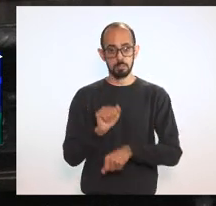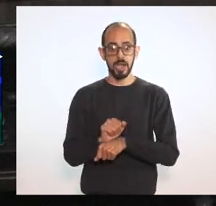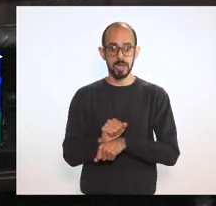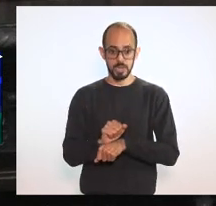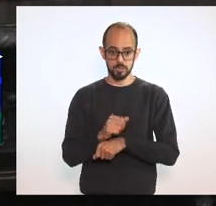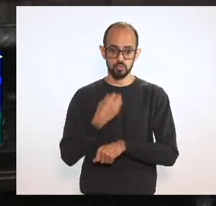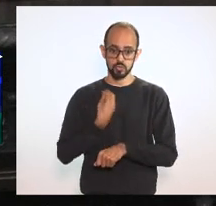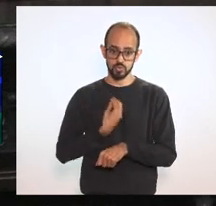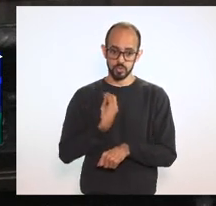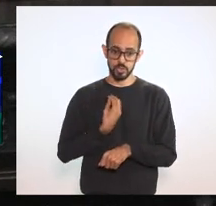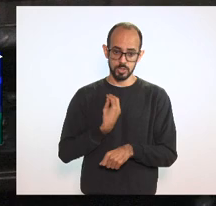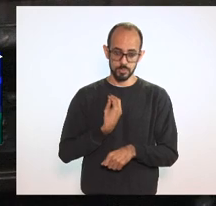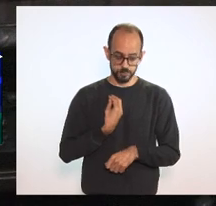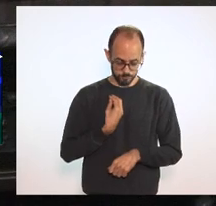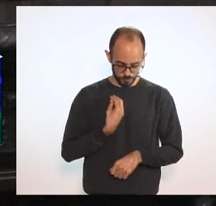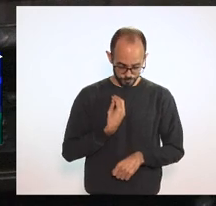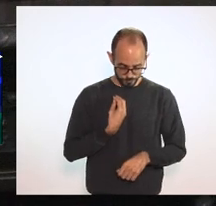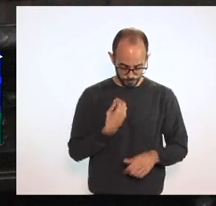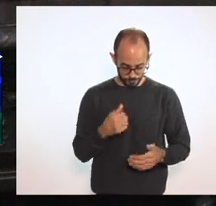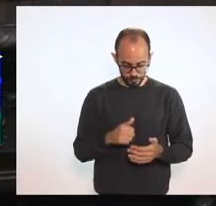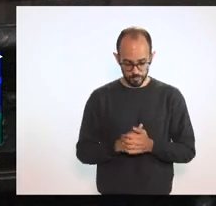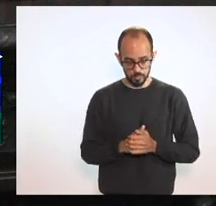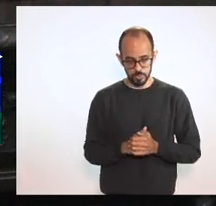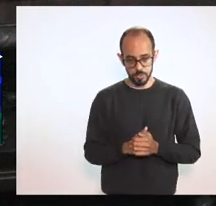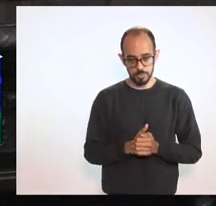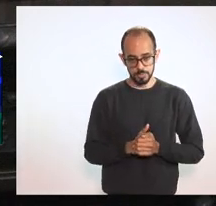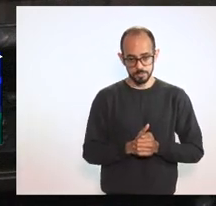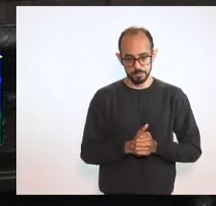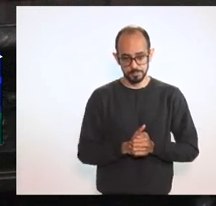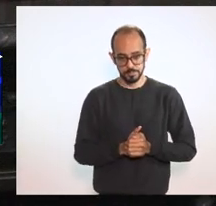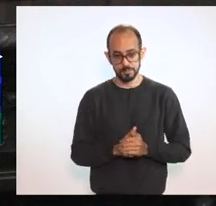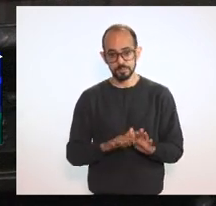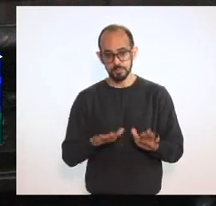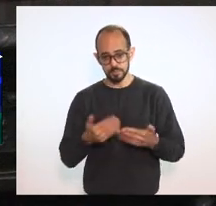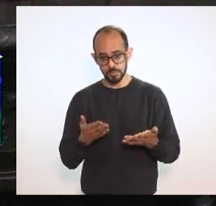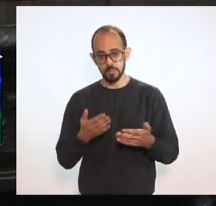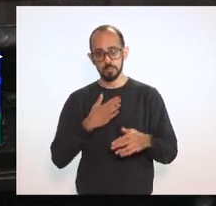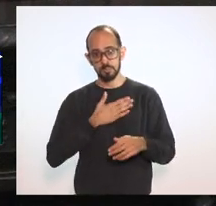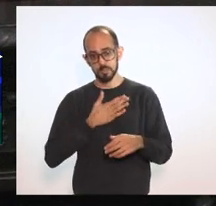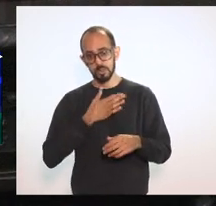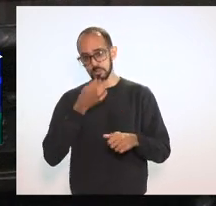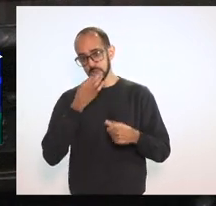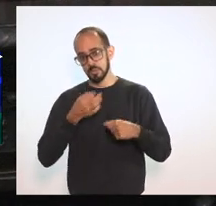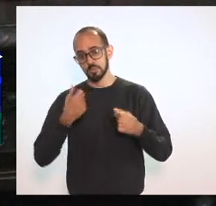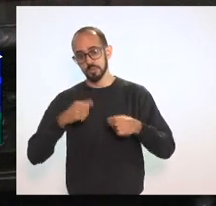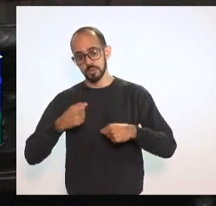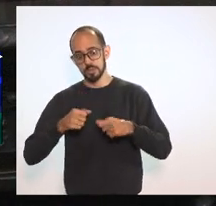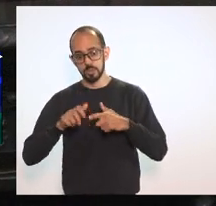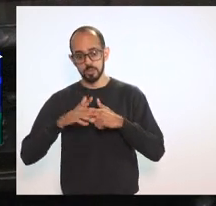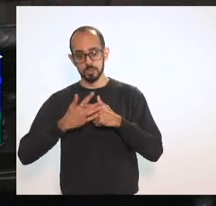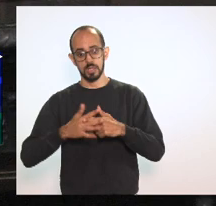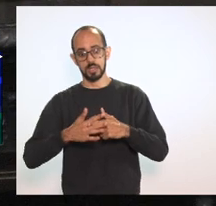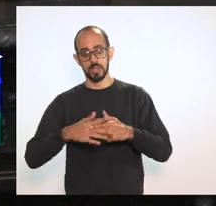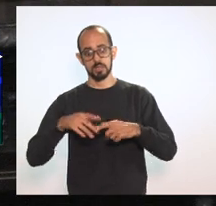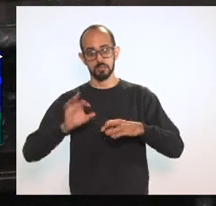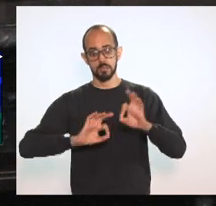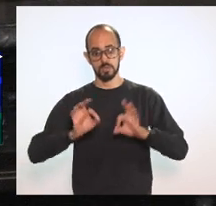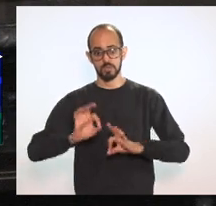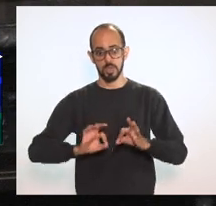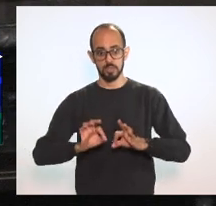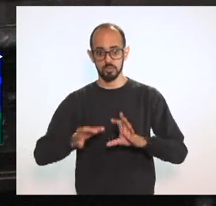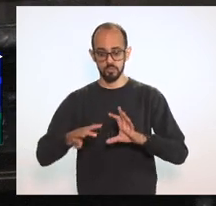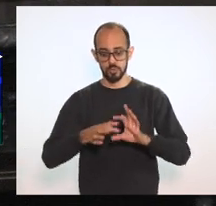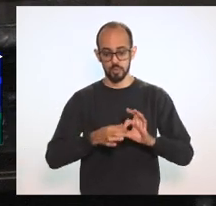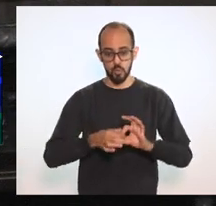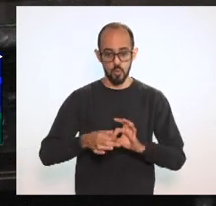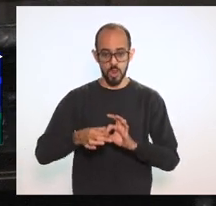funcionar então eu considero o que é preciso é muito esse projeto e sobretudo vincular Lu vinculado